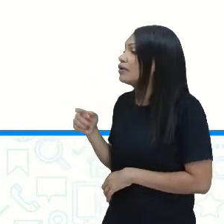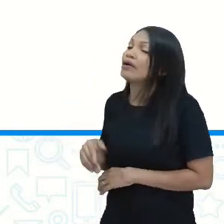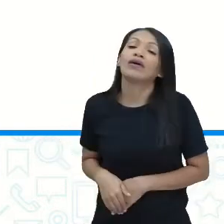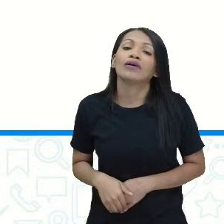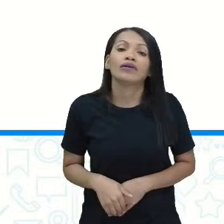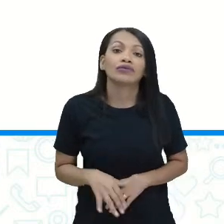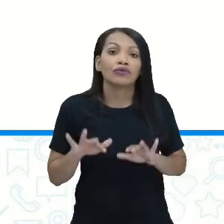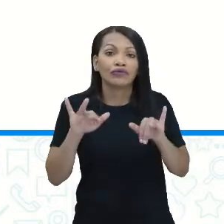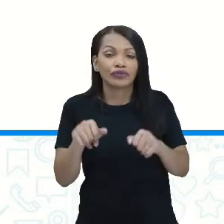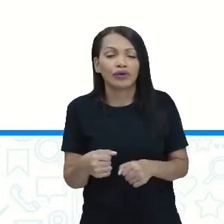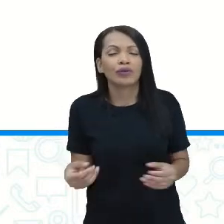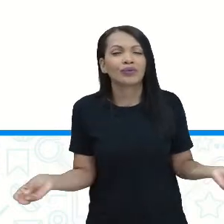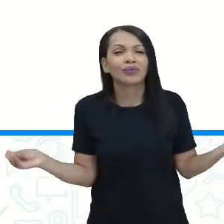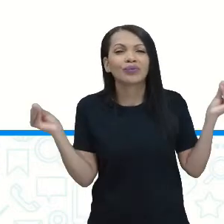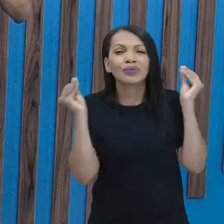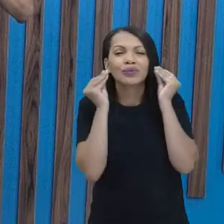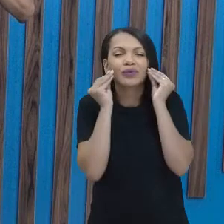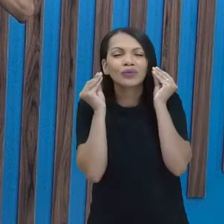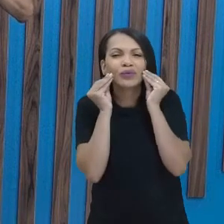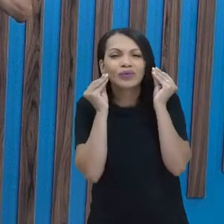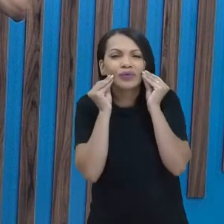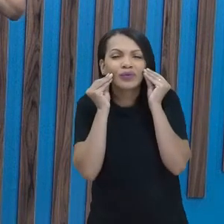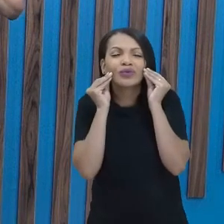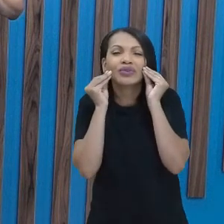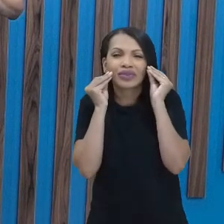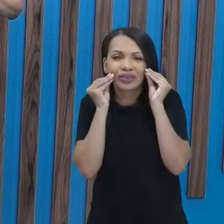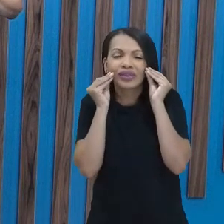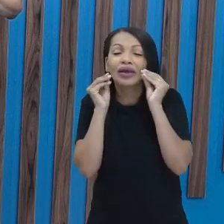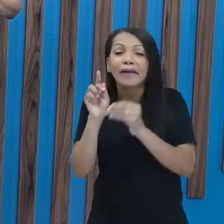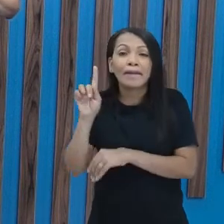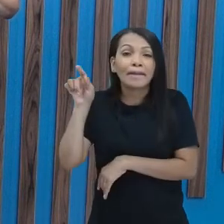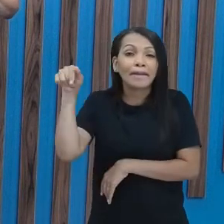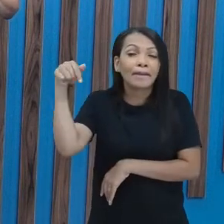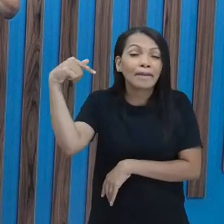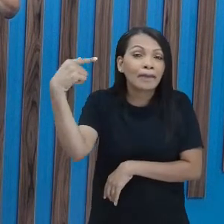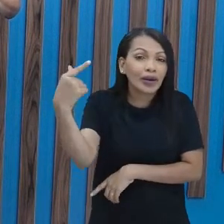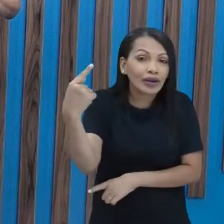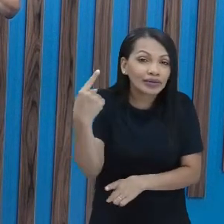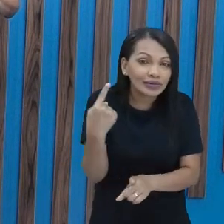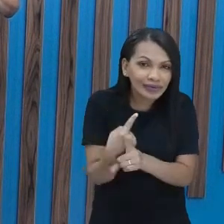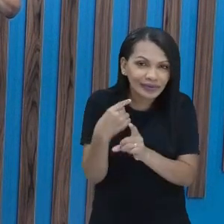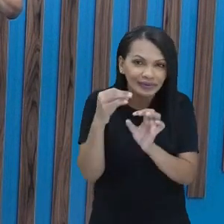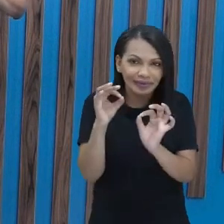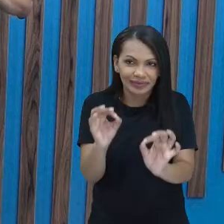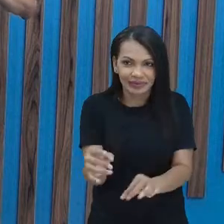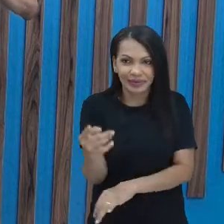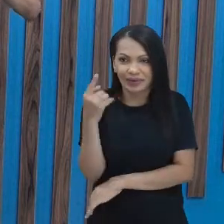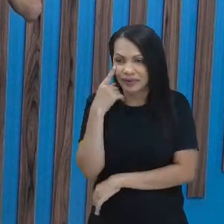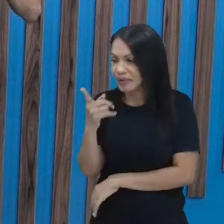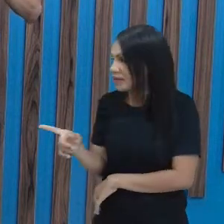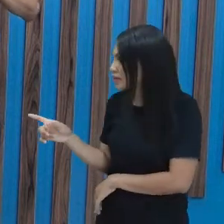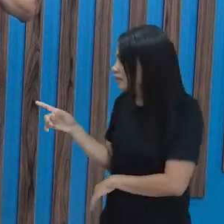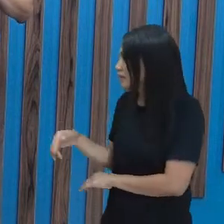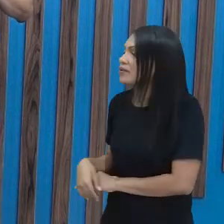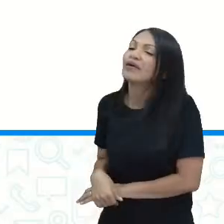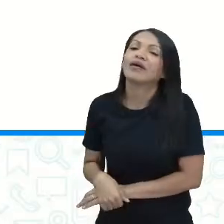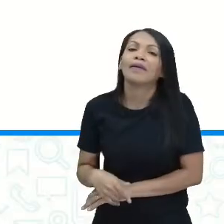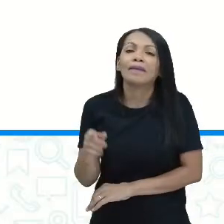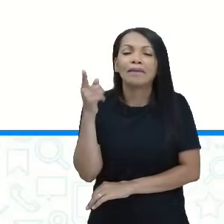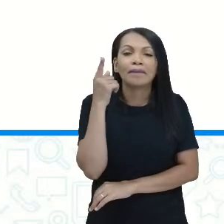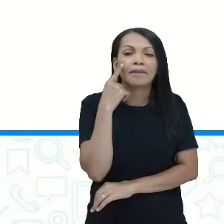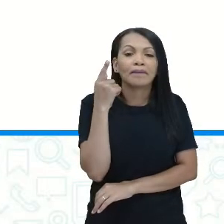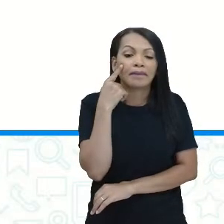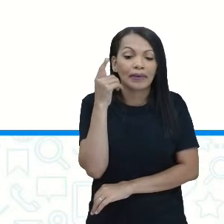até breve. E a assinatura é muito importante. Olha quem escreveu a carta, Fabiana,